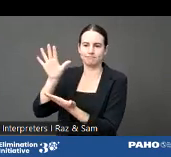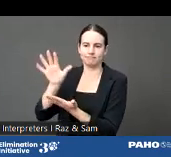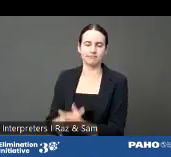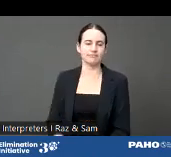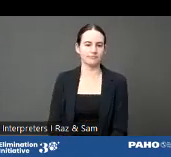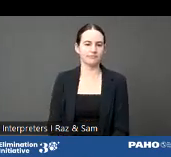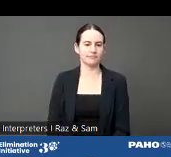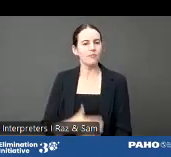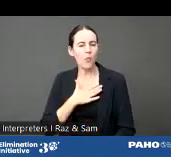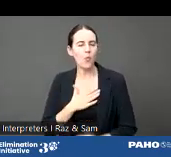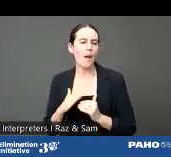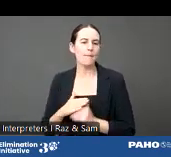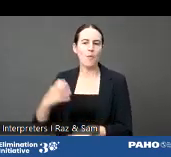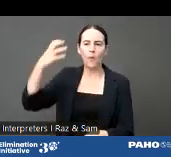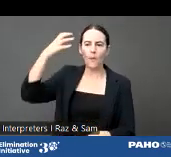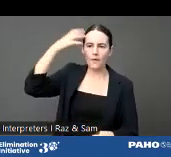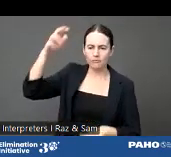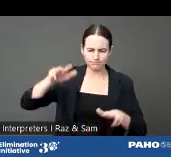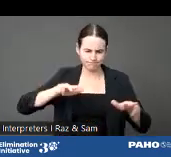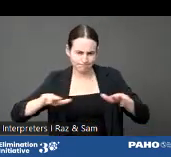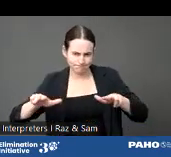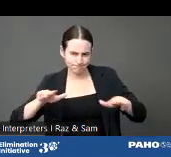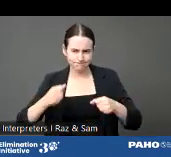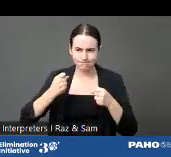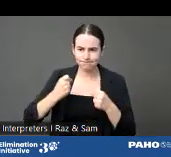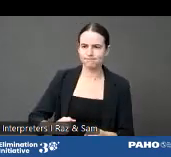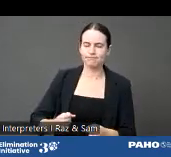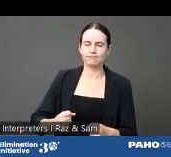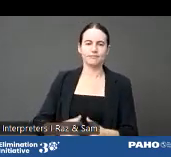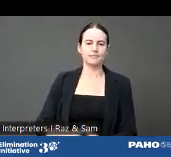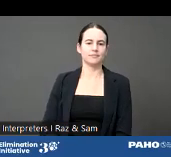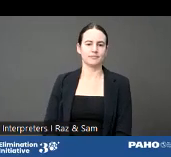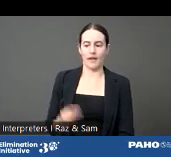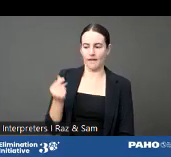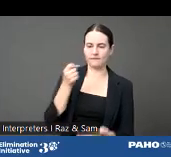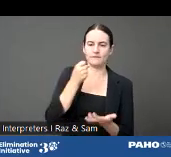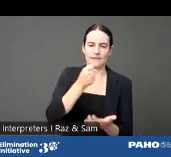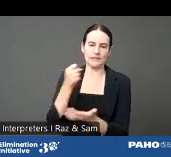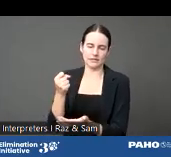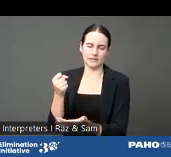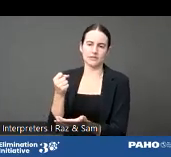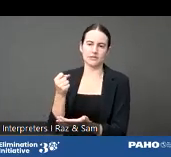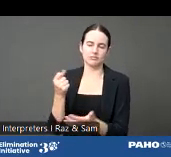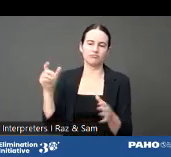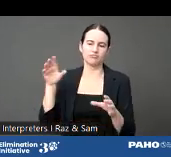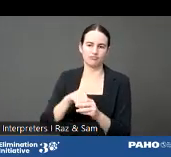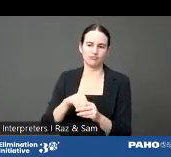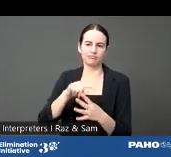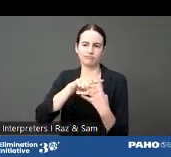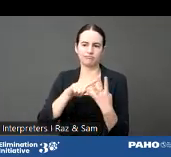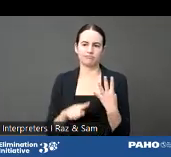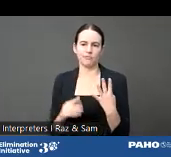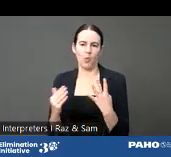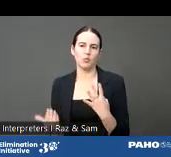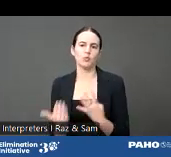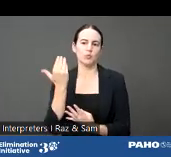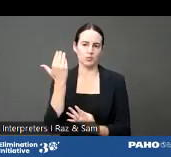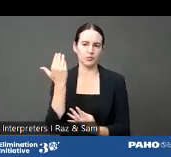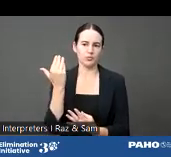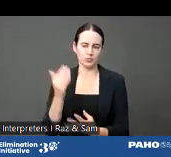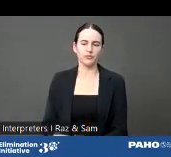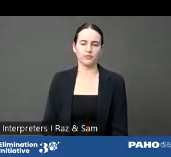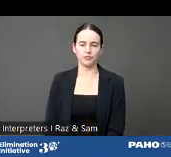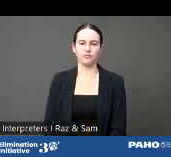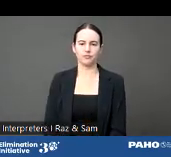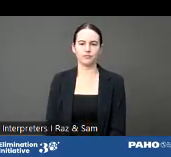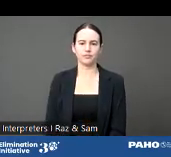não somente as doenças em si, que é o portal que nós lançamos hoje, mas também o que está acontecendo nesses componentes que são